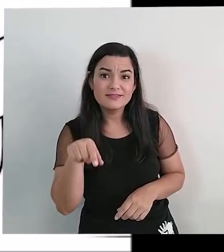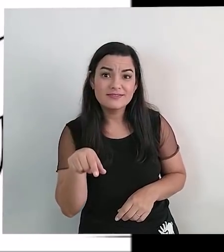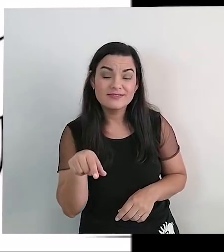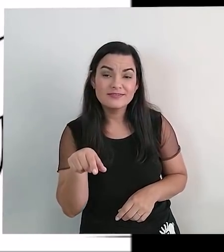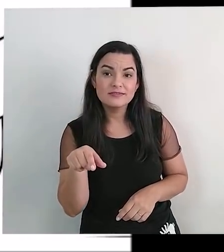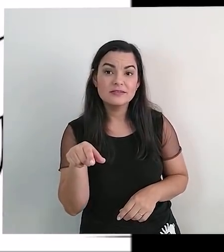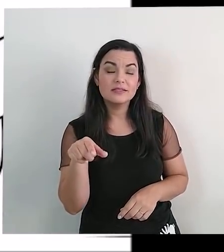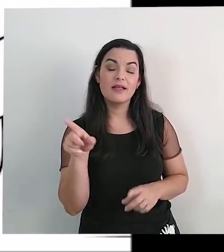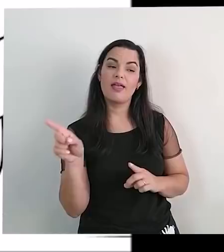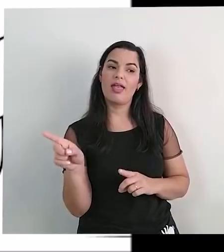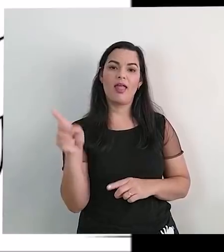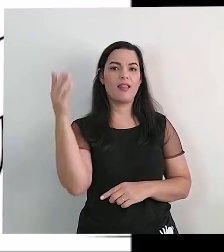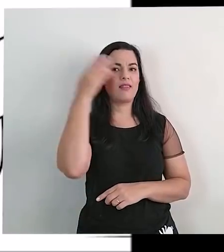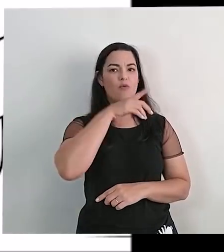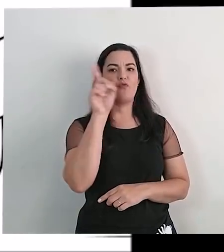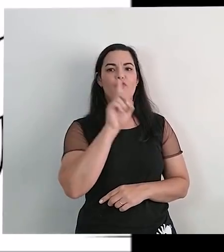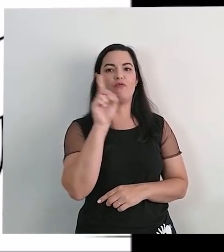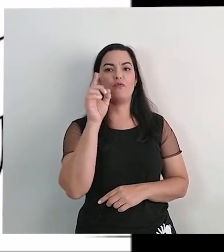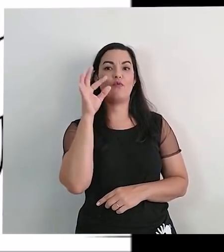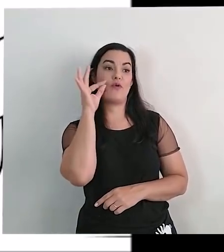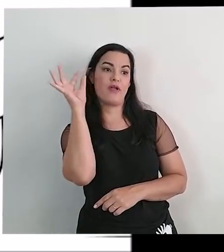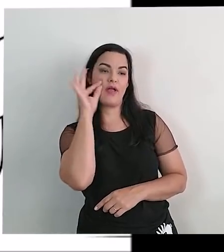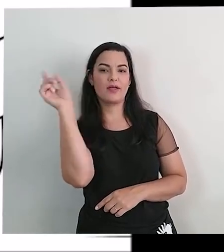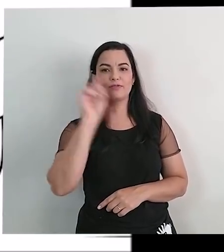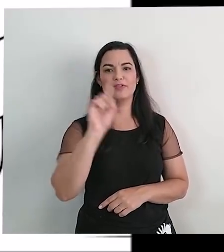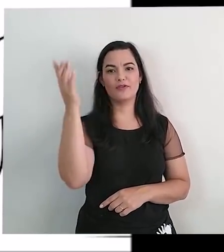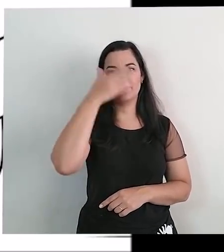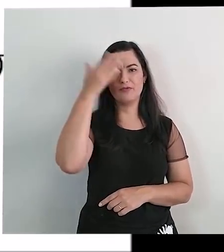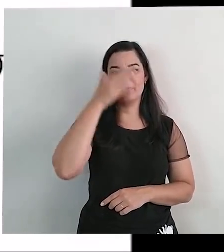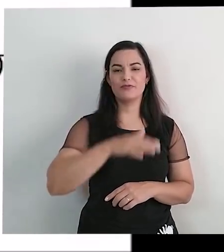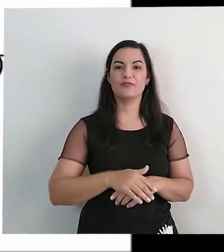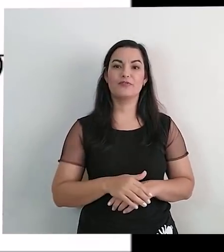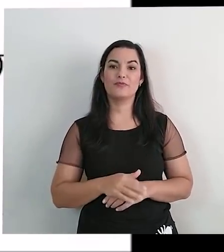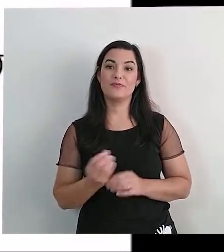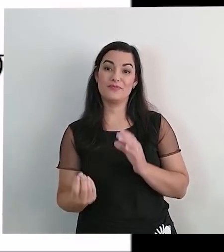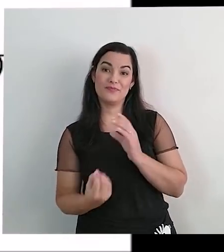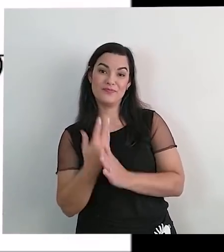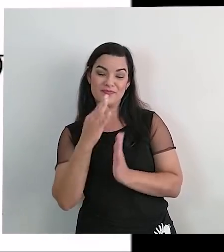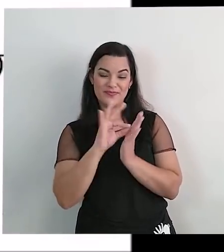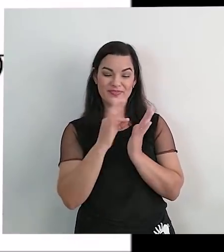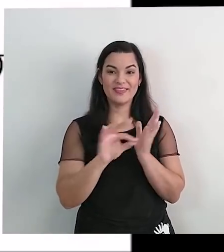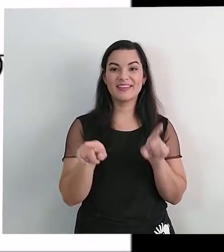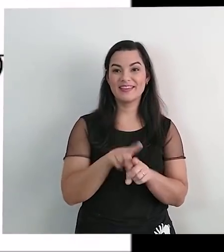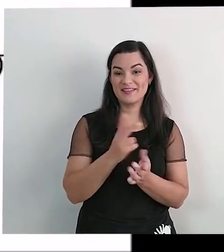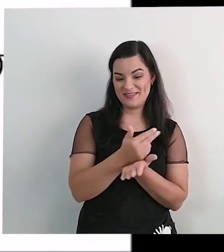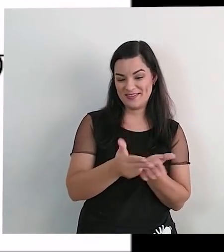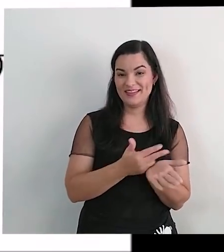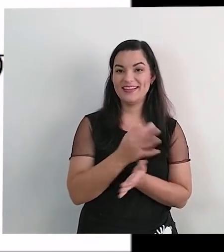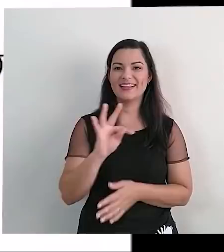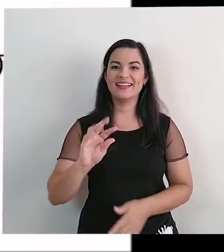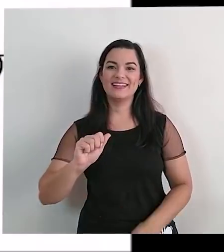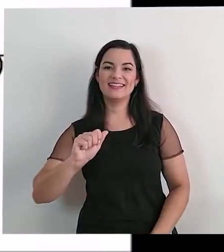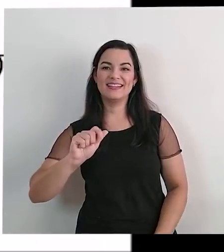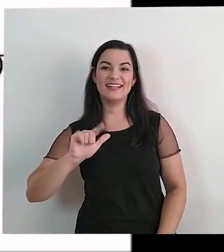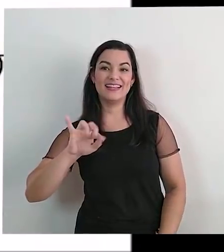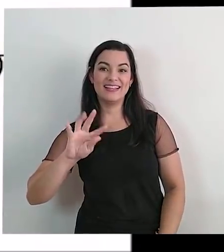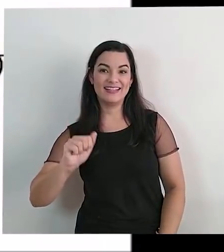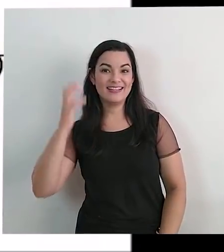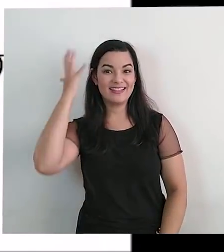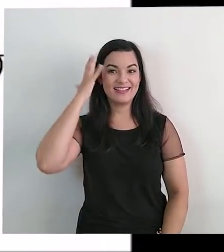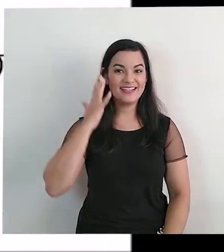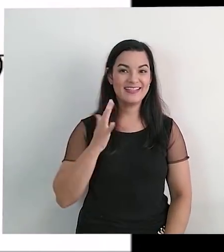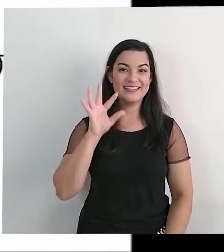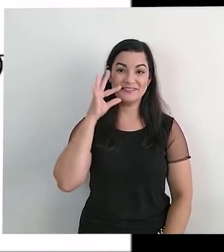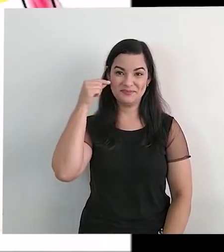O gato não viu. Autoria e ilustrações Thalita Brito. O gato passeava